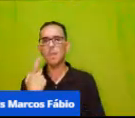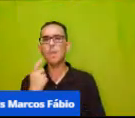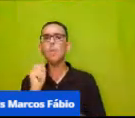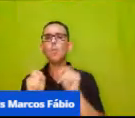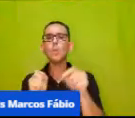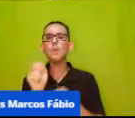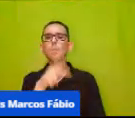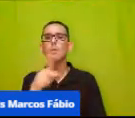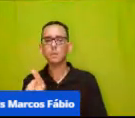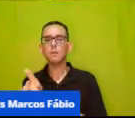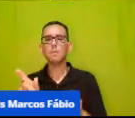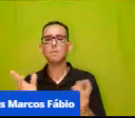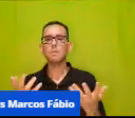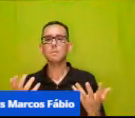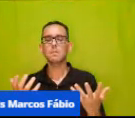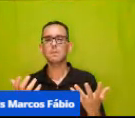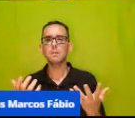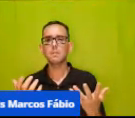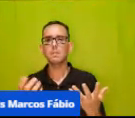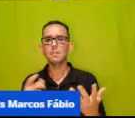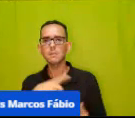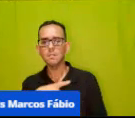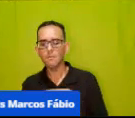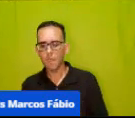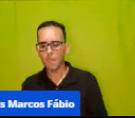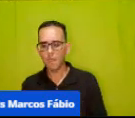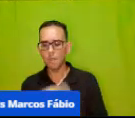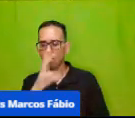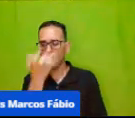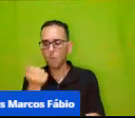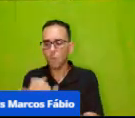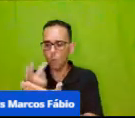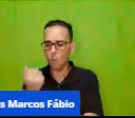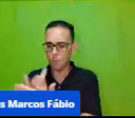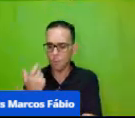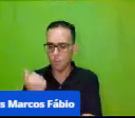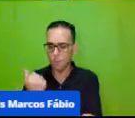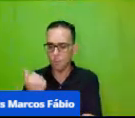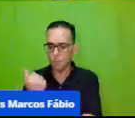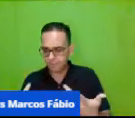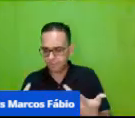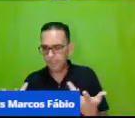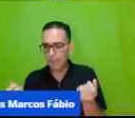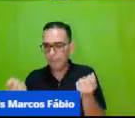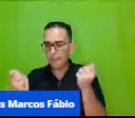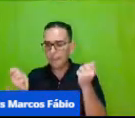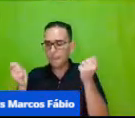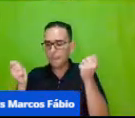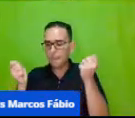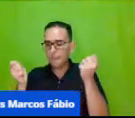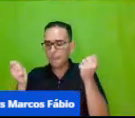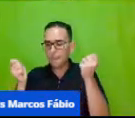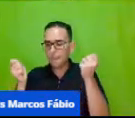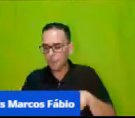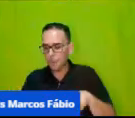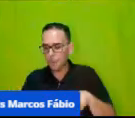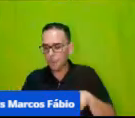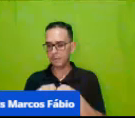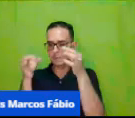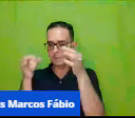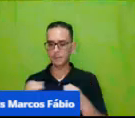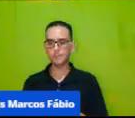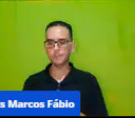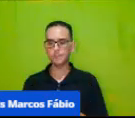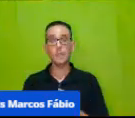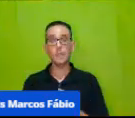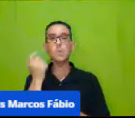né, tiveram que adquirir, né, para que pudessem, igual o Carlos falou, né, ficar com a cabeça um pouco